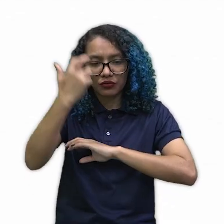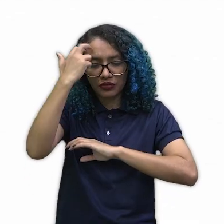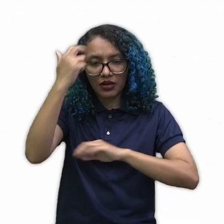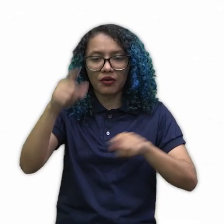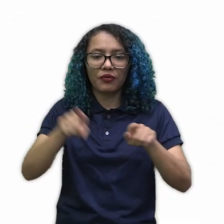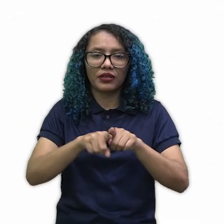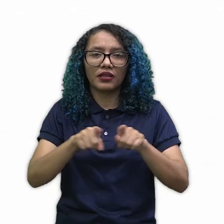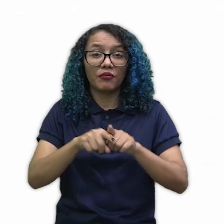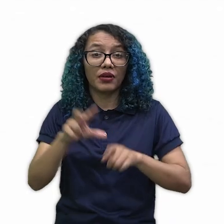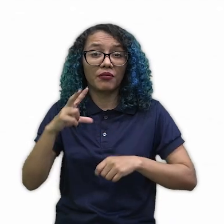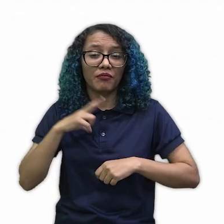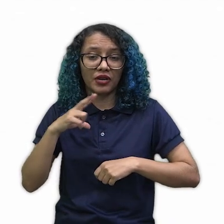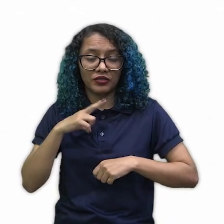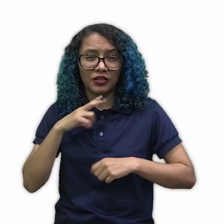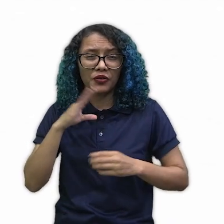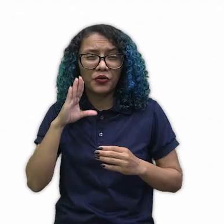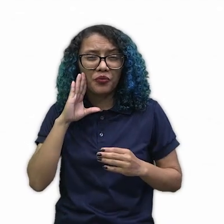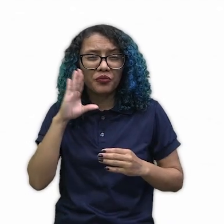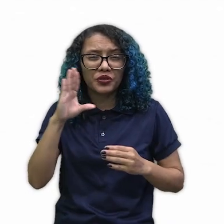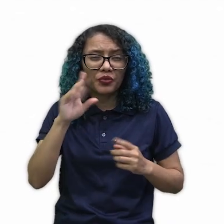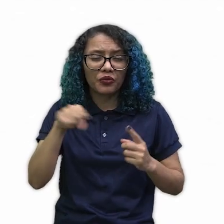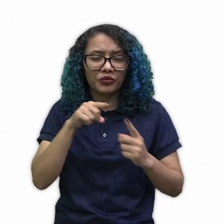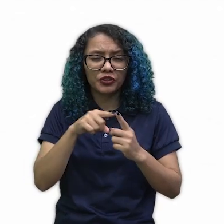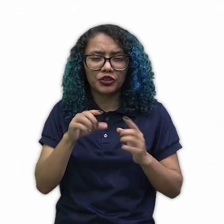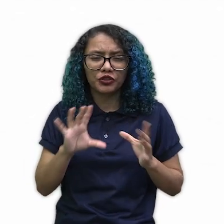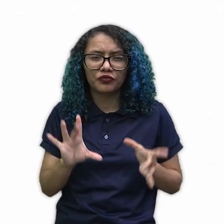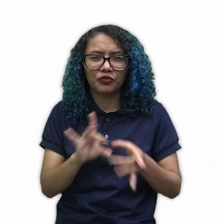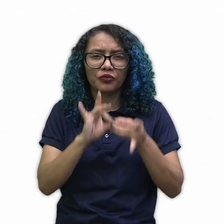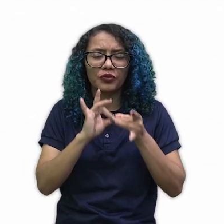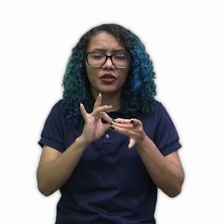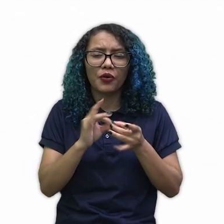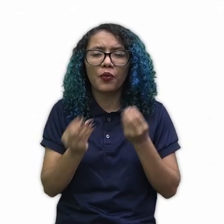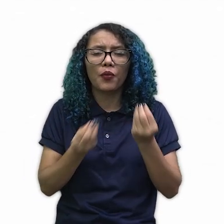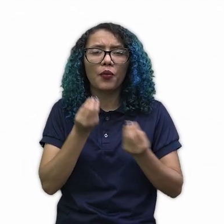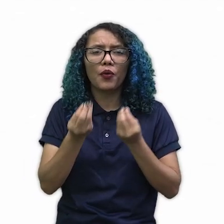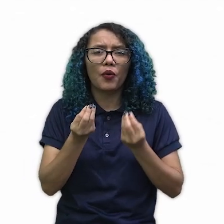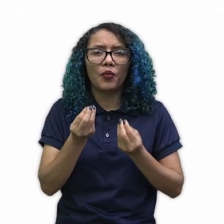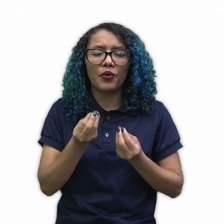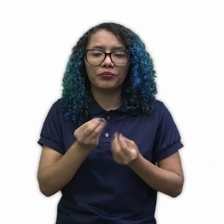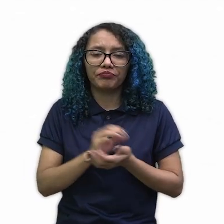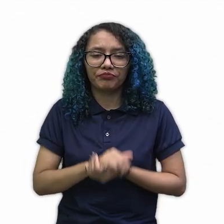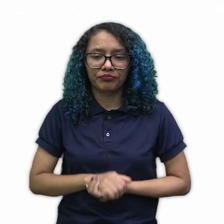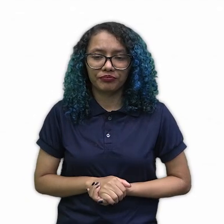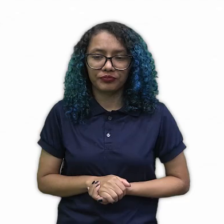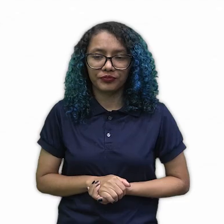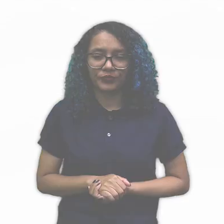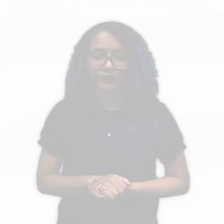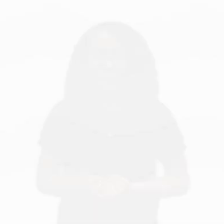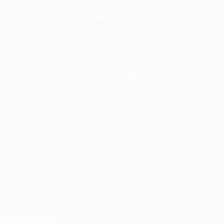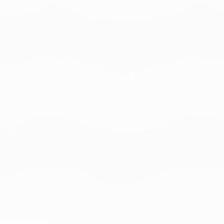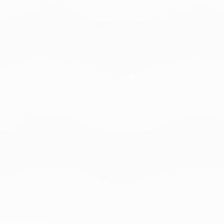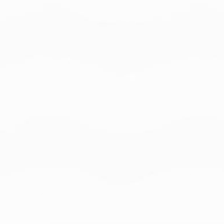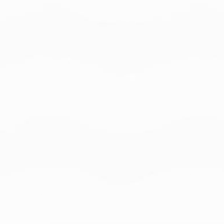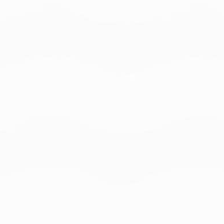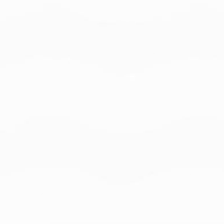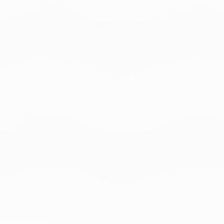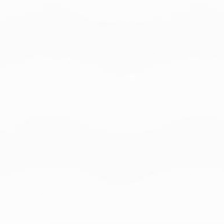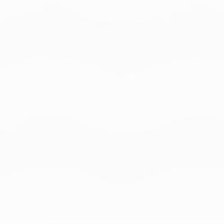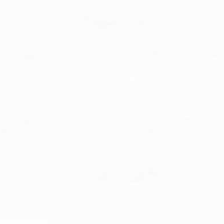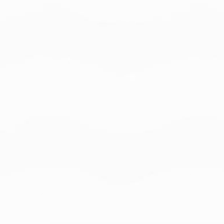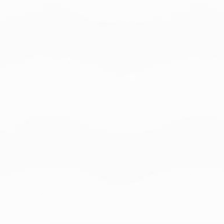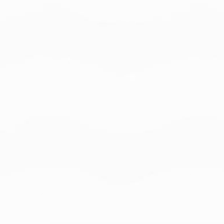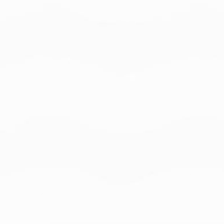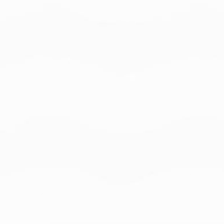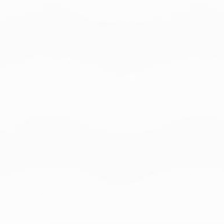principal objetivo, né, dessa junção vai ser por meio do quê? Da cooperação, que é alterar ali o sistema